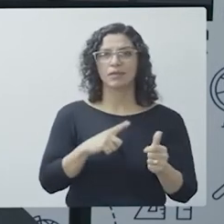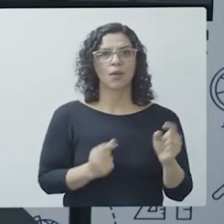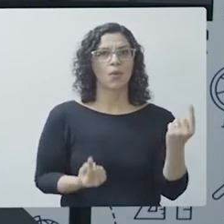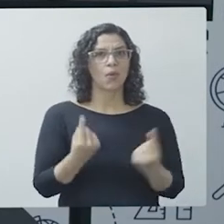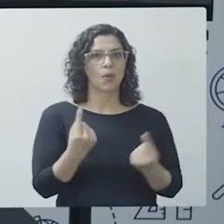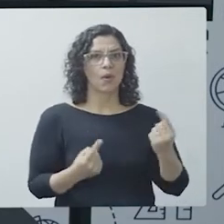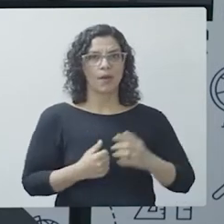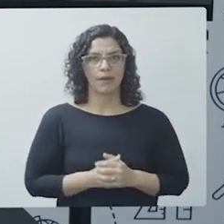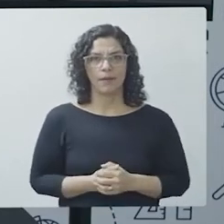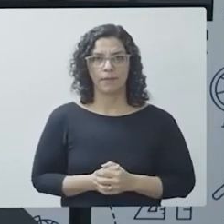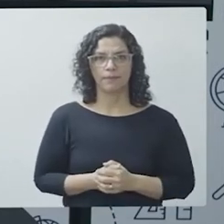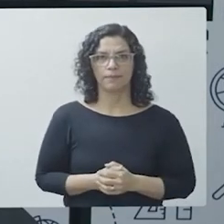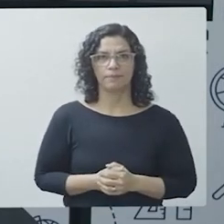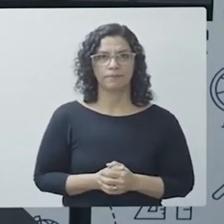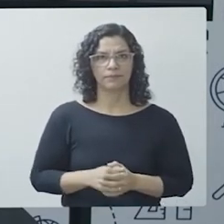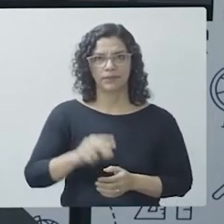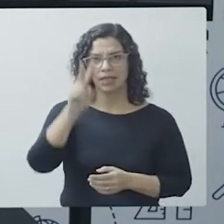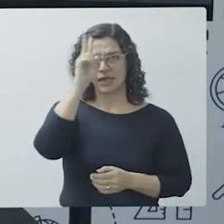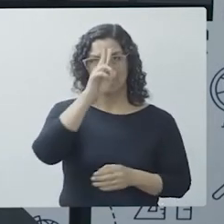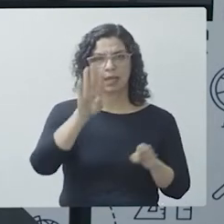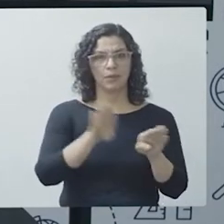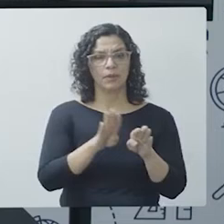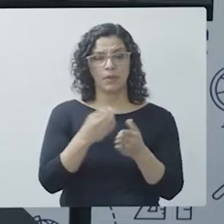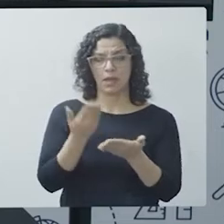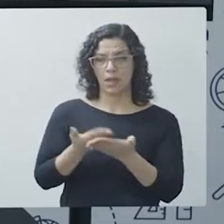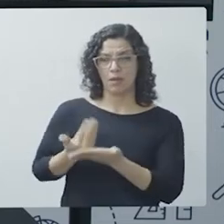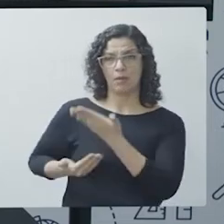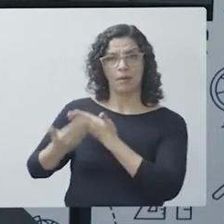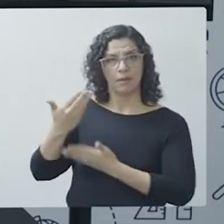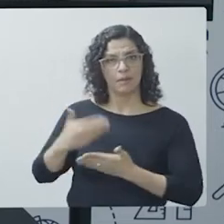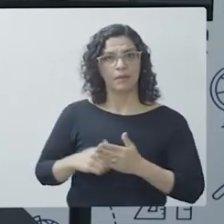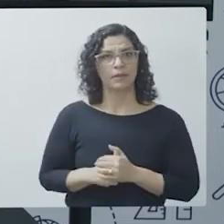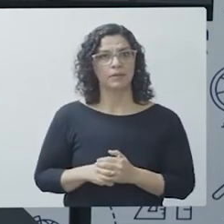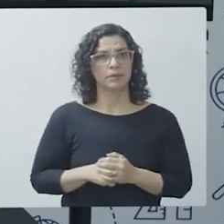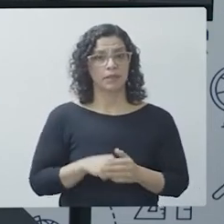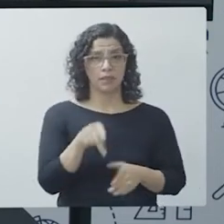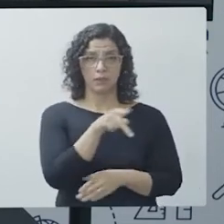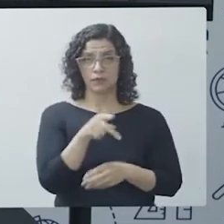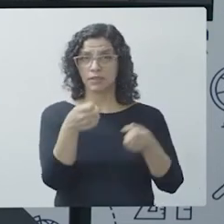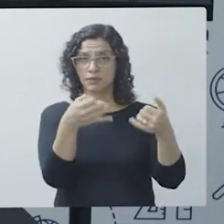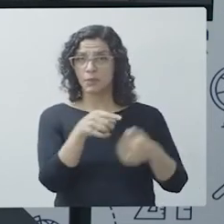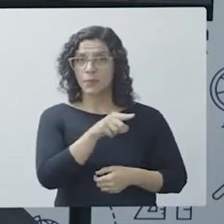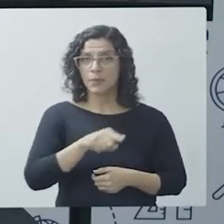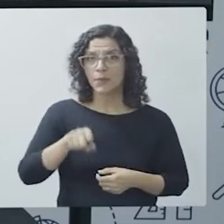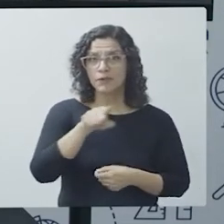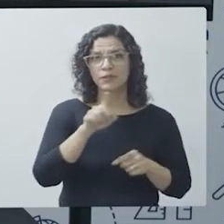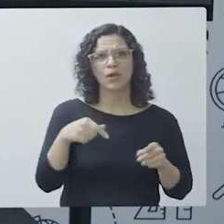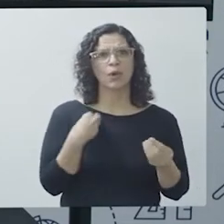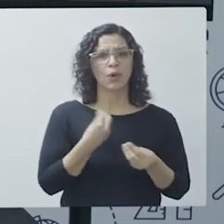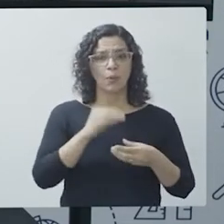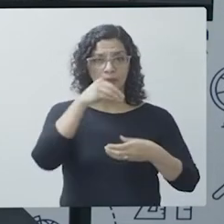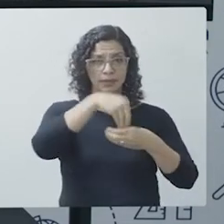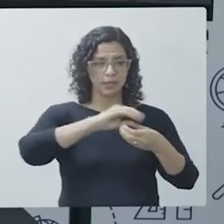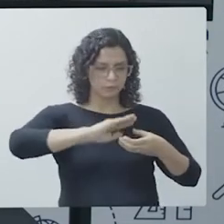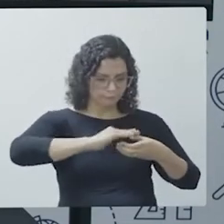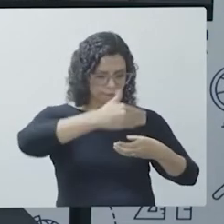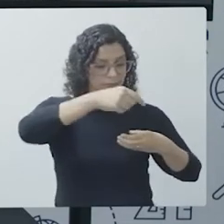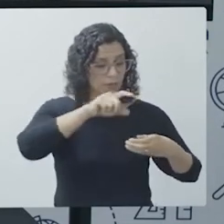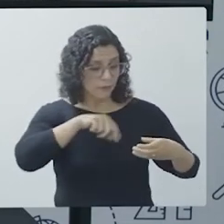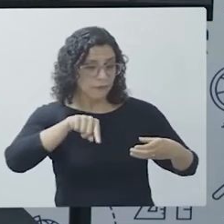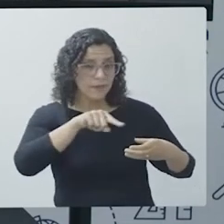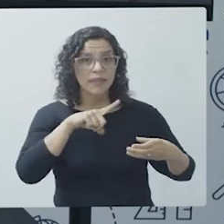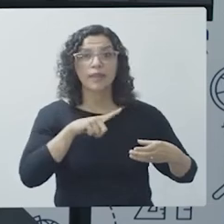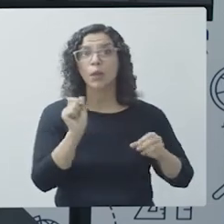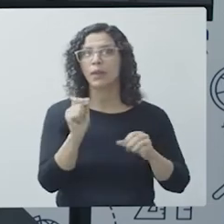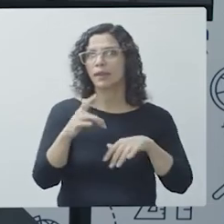baú? Lembram que na aula anterior, a professora já explicou para vocês que dentro do baú, geralmente